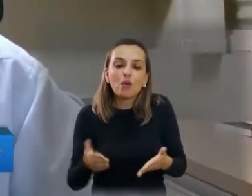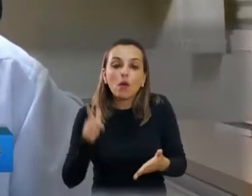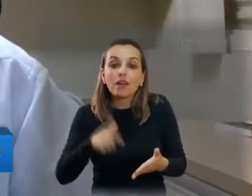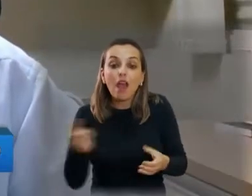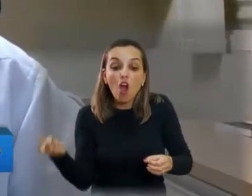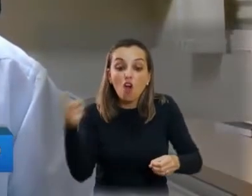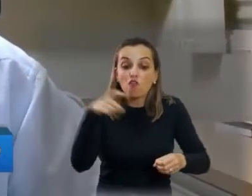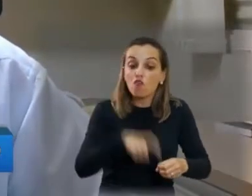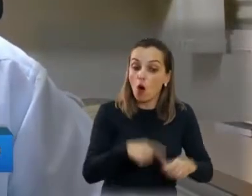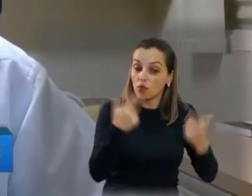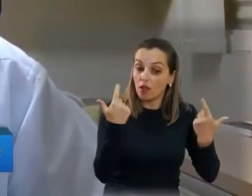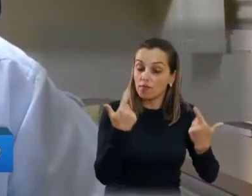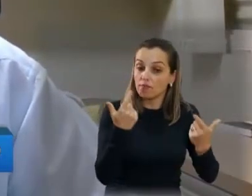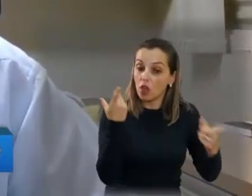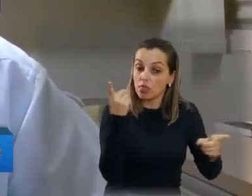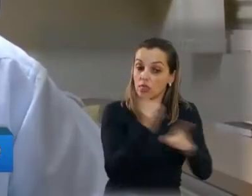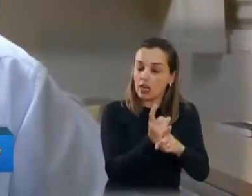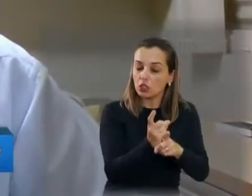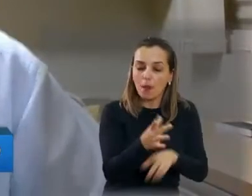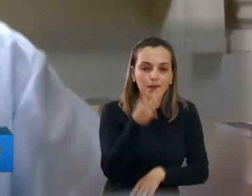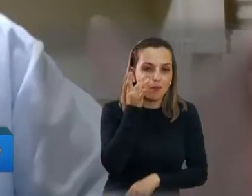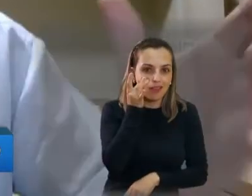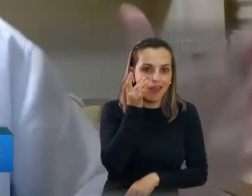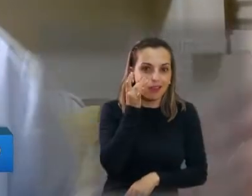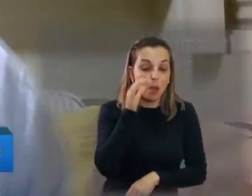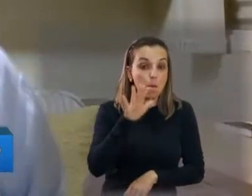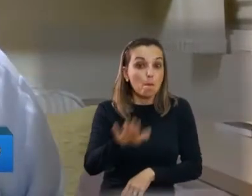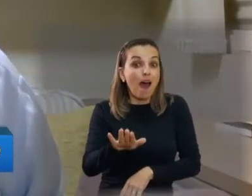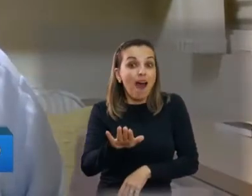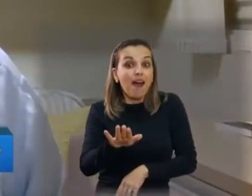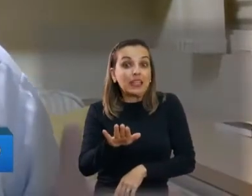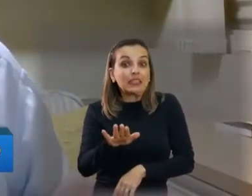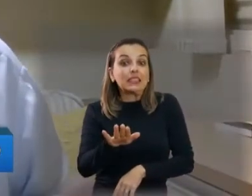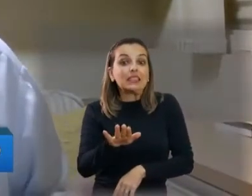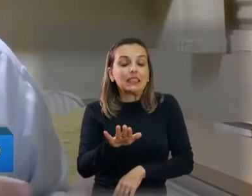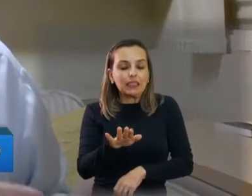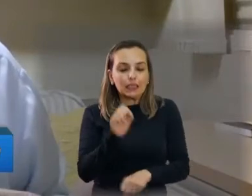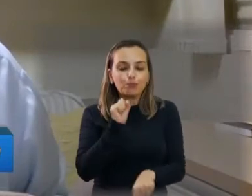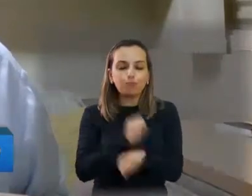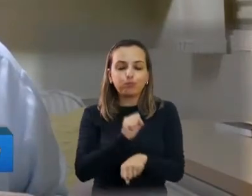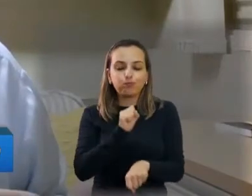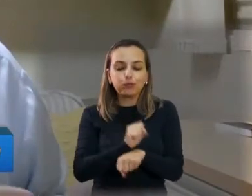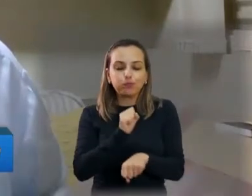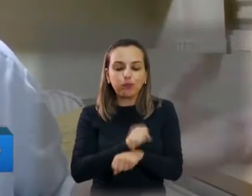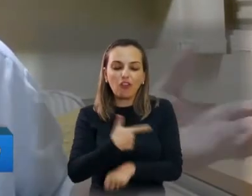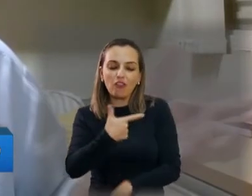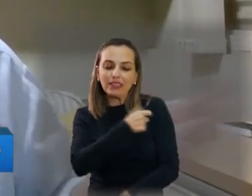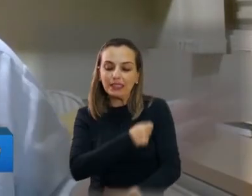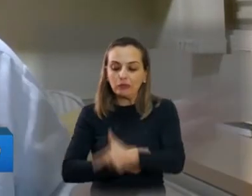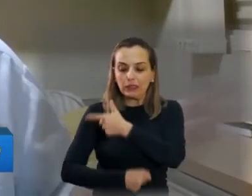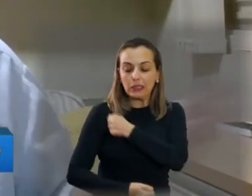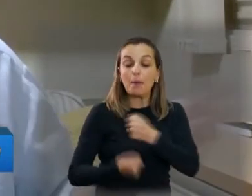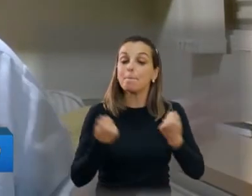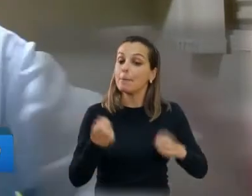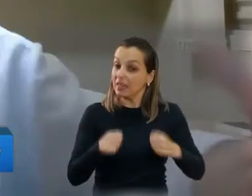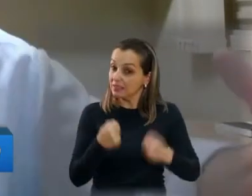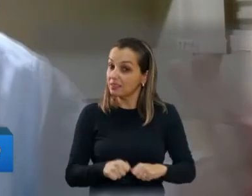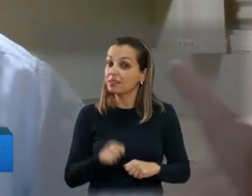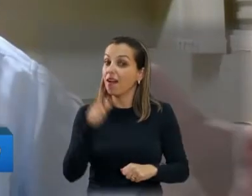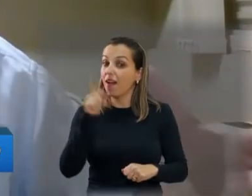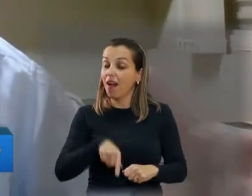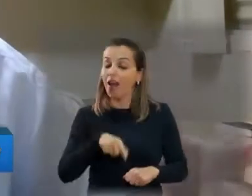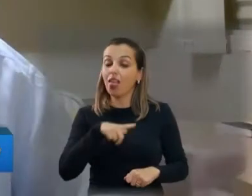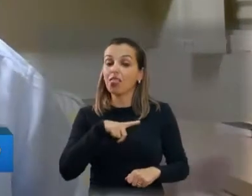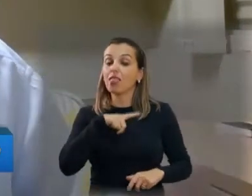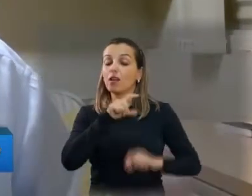do atendimento presencial. Mas nós estamos em compasso de espera pela vacinação, porque temos todos